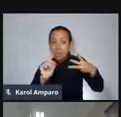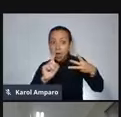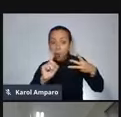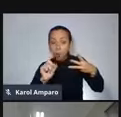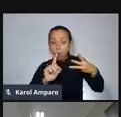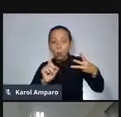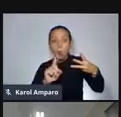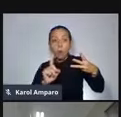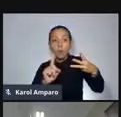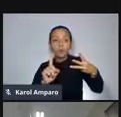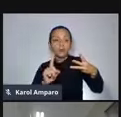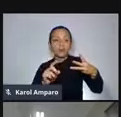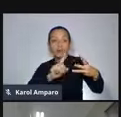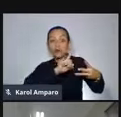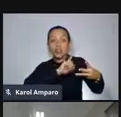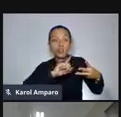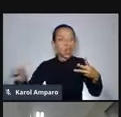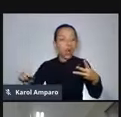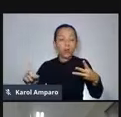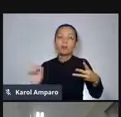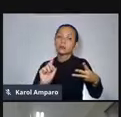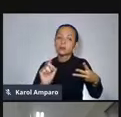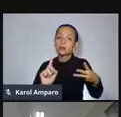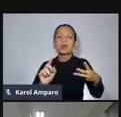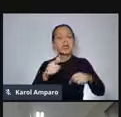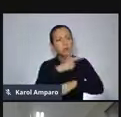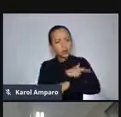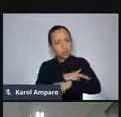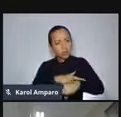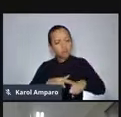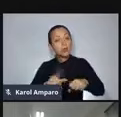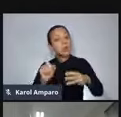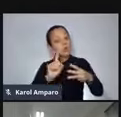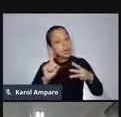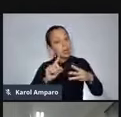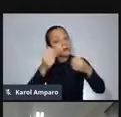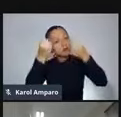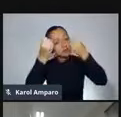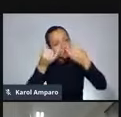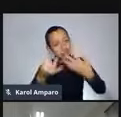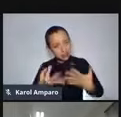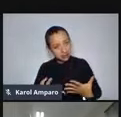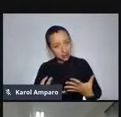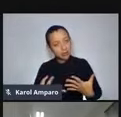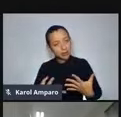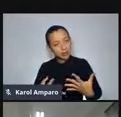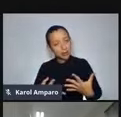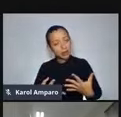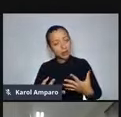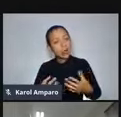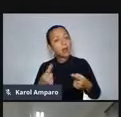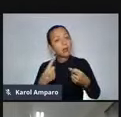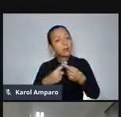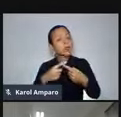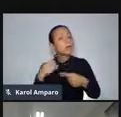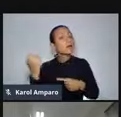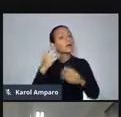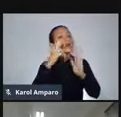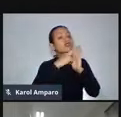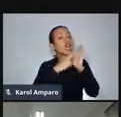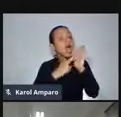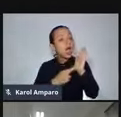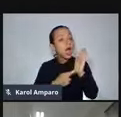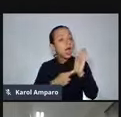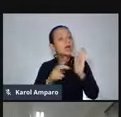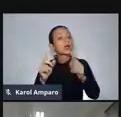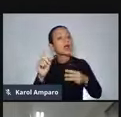Não, não é não, joga para lá. Não, não. Não por causa disso, disso e disso. O entendimento do não, o entendimento do sim, é